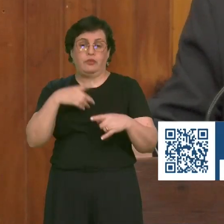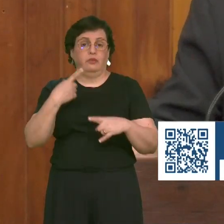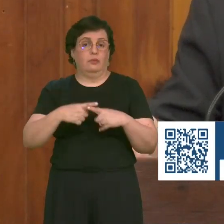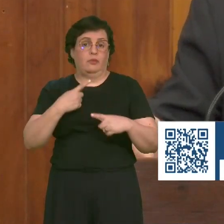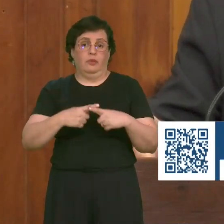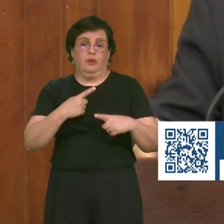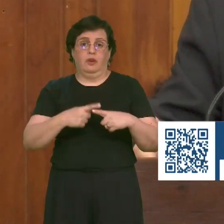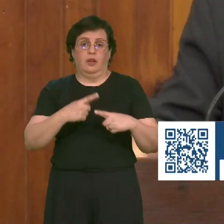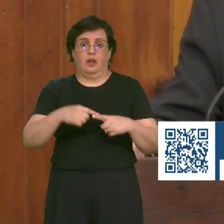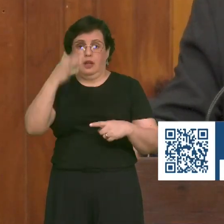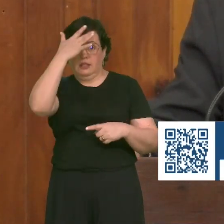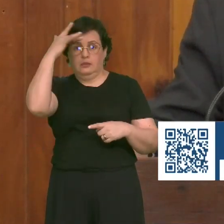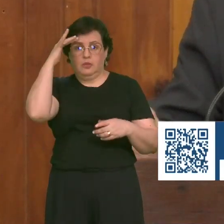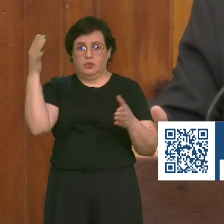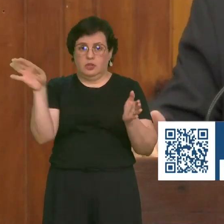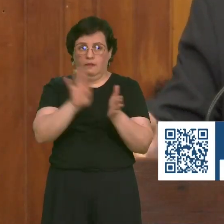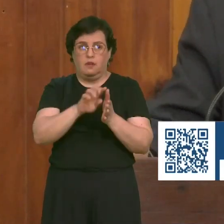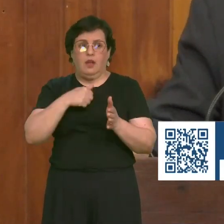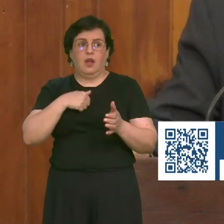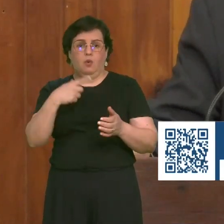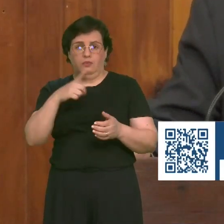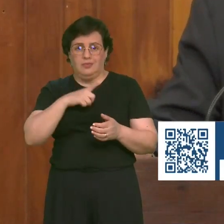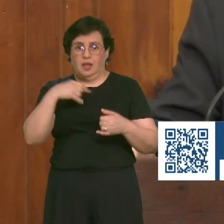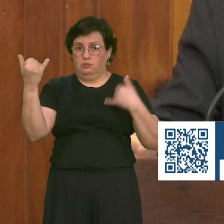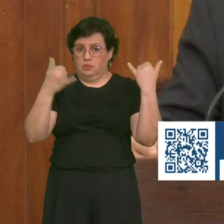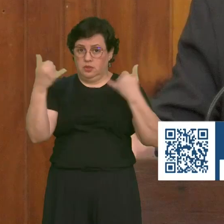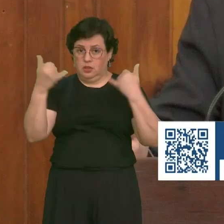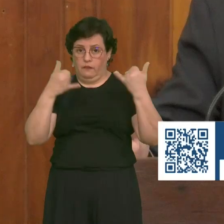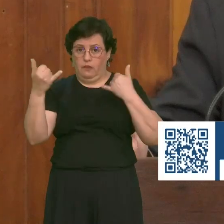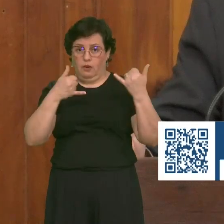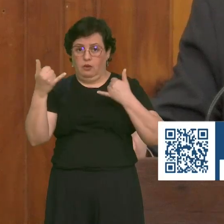o pessoal que chegou eu tenho as informações absolutamente